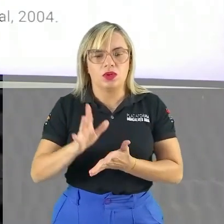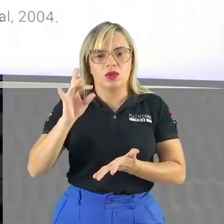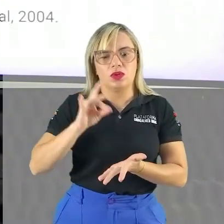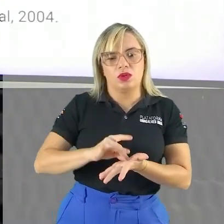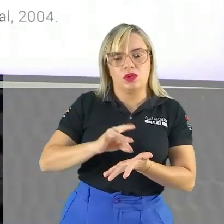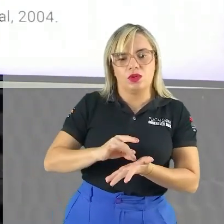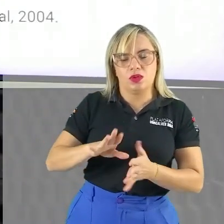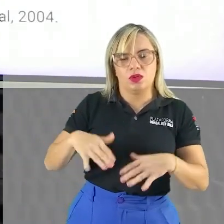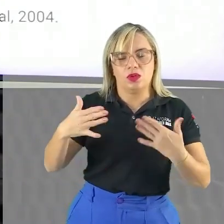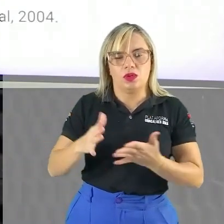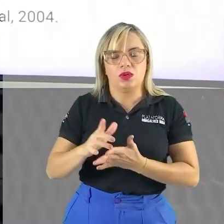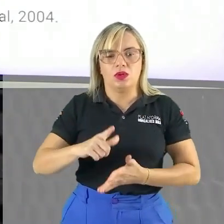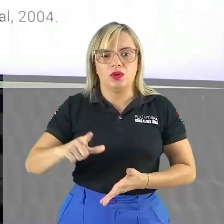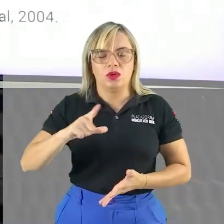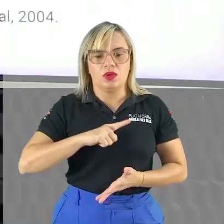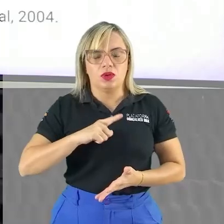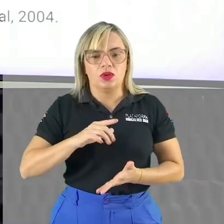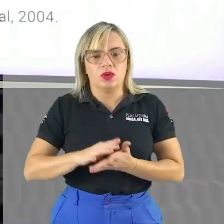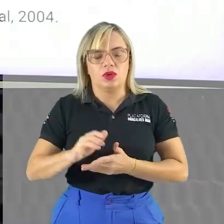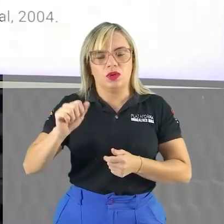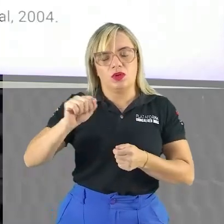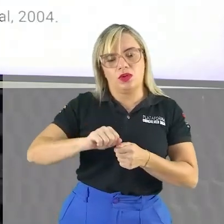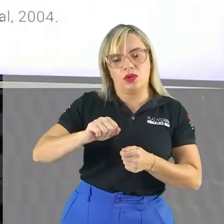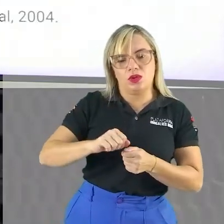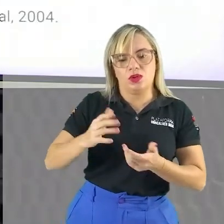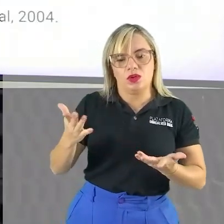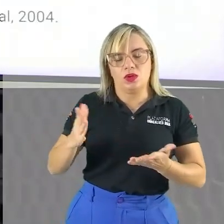Você tem a produção de açúcar era muito